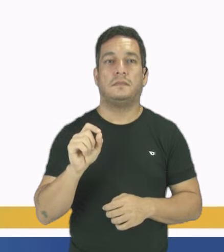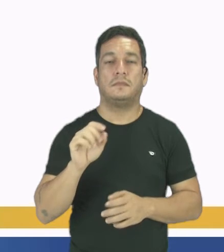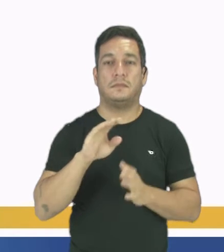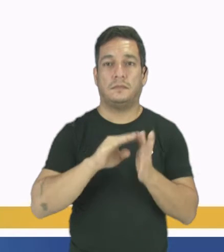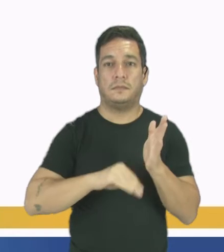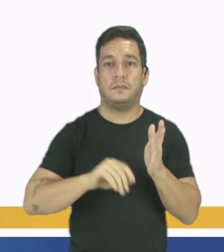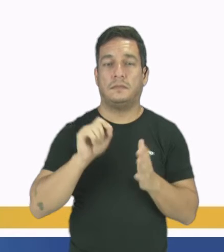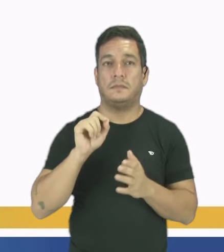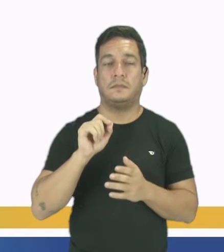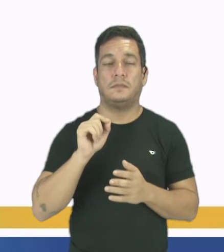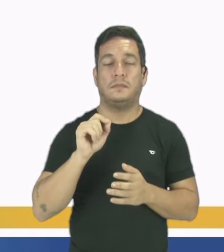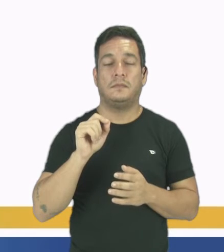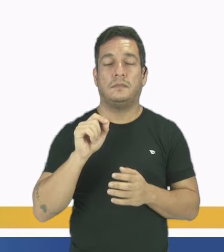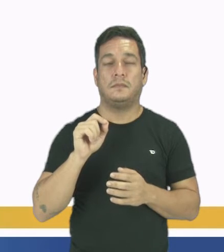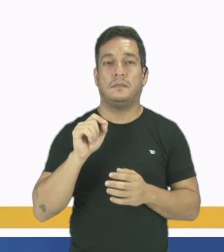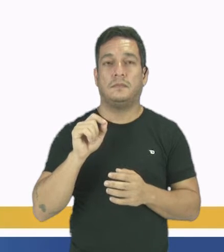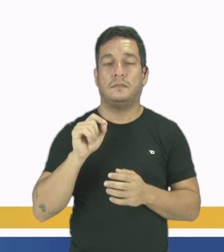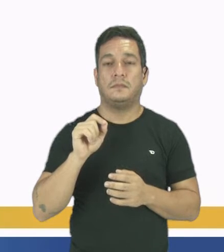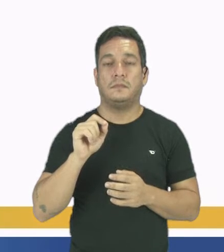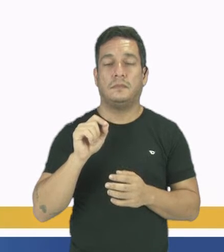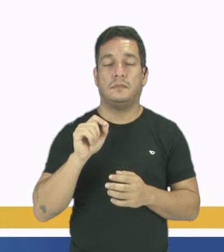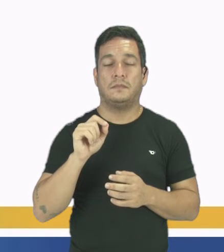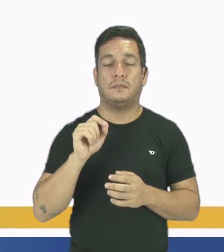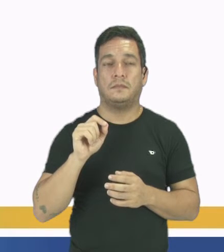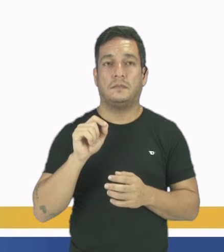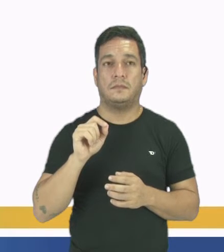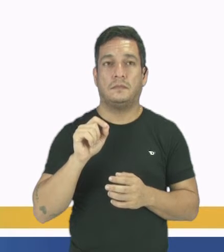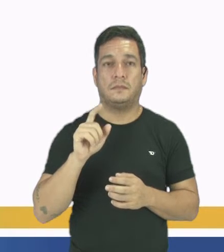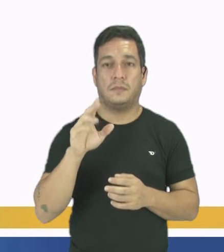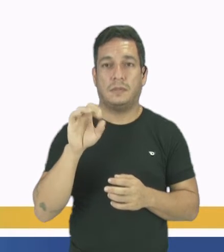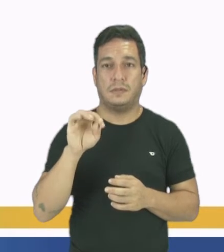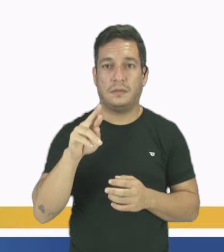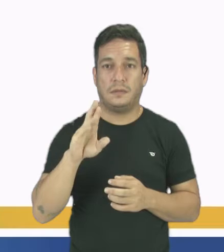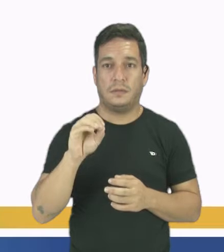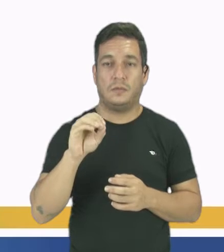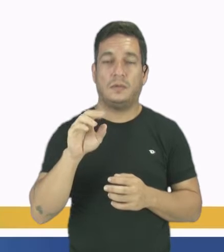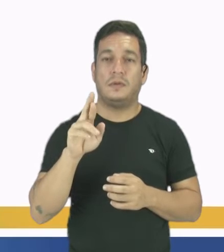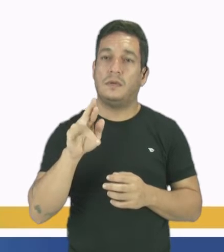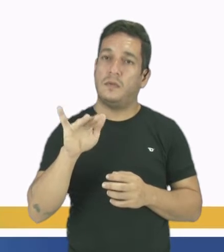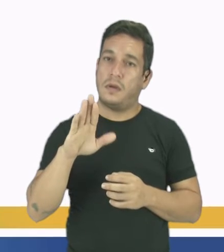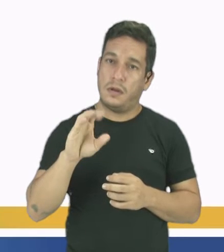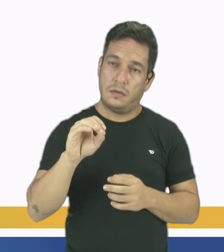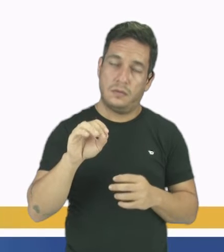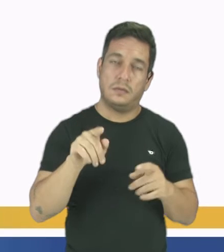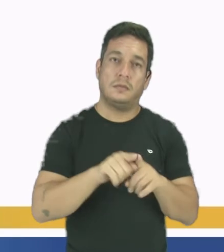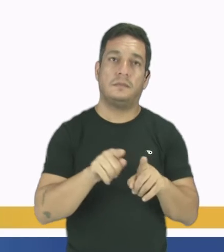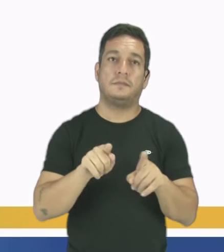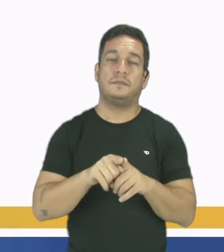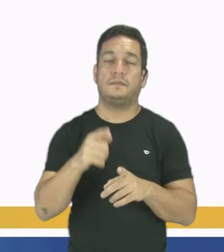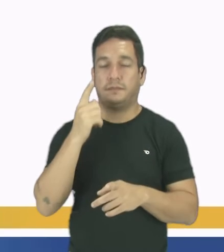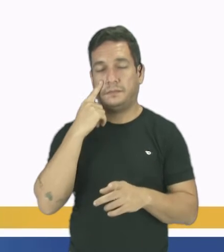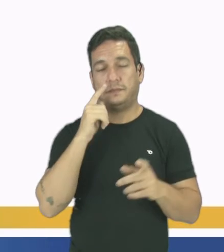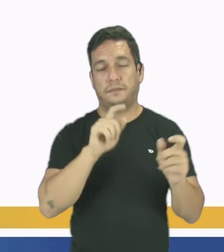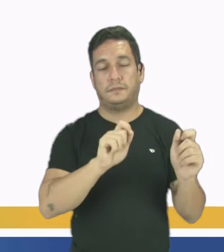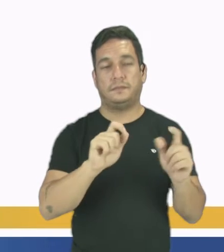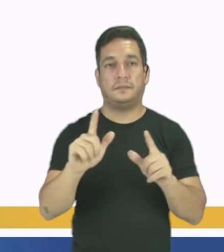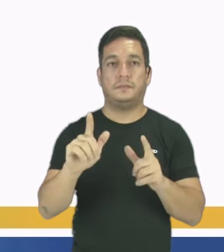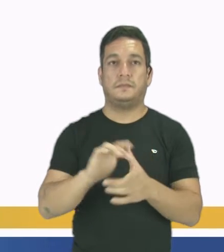tirar dela é em relação ao centro e ao raio. Então, acompanhe comigo a